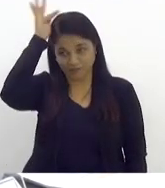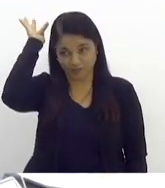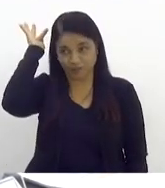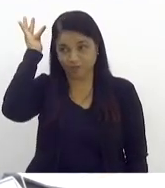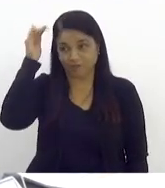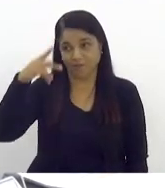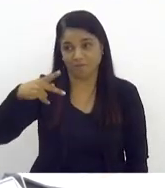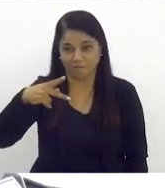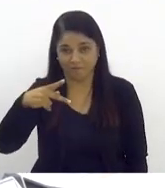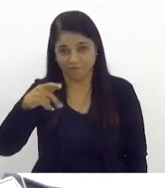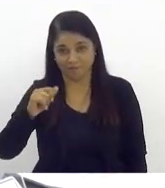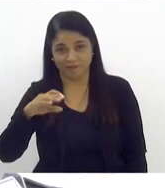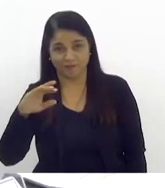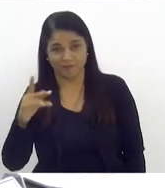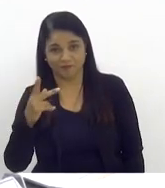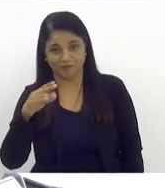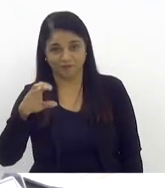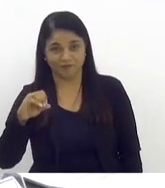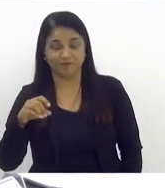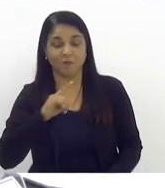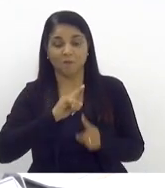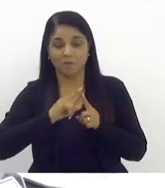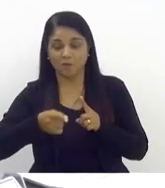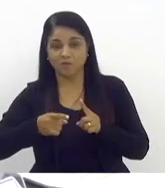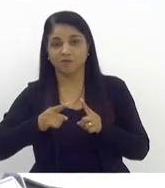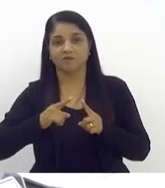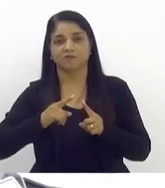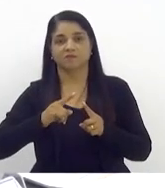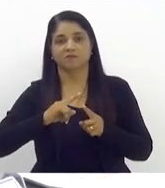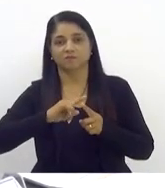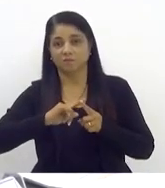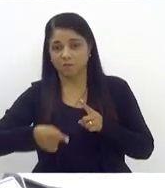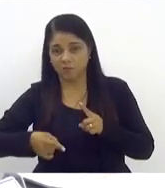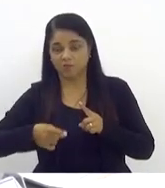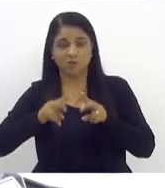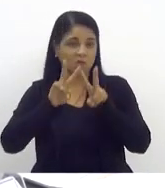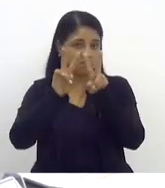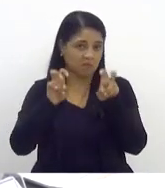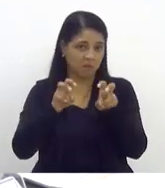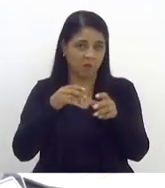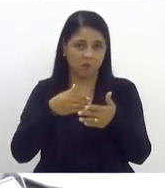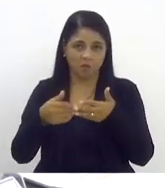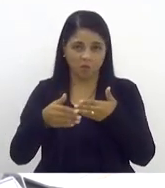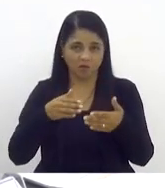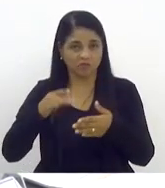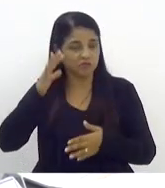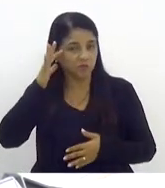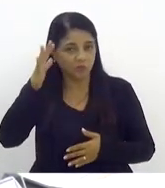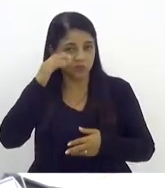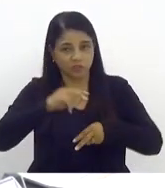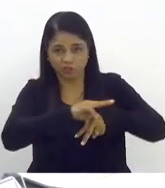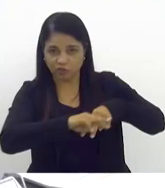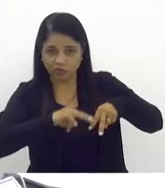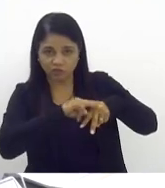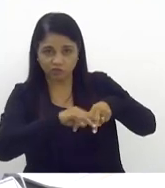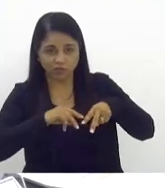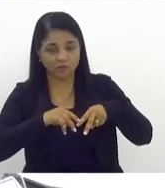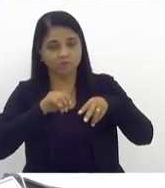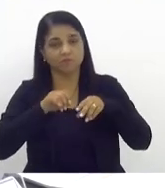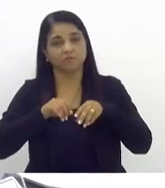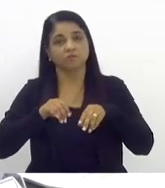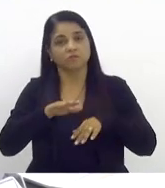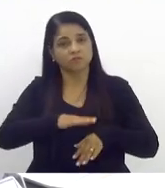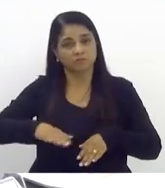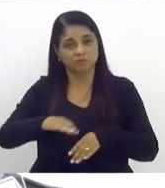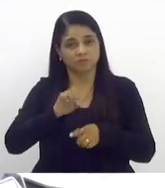Reis, que dispõe sobre a proibição de lecionamento de qualquer temática relacionada a ideologia de gênero no âmbito educacional do Estado do Rio de